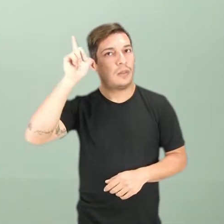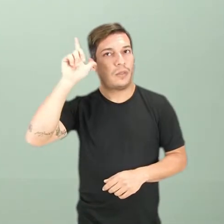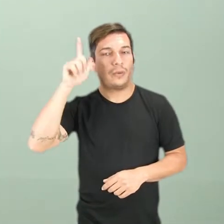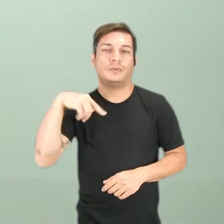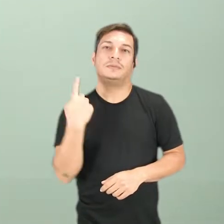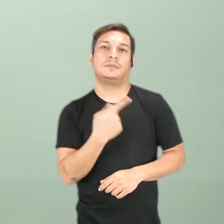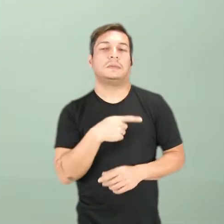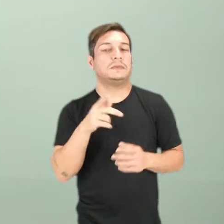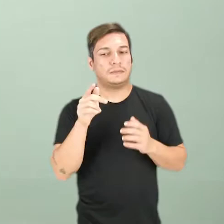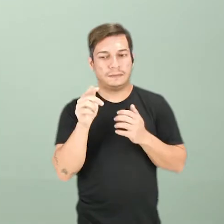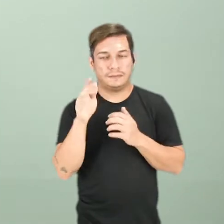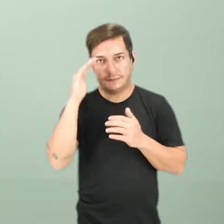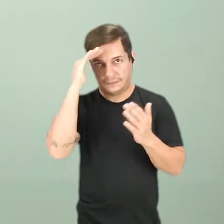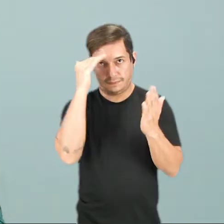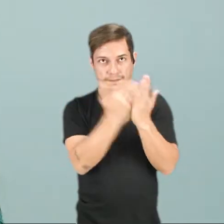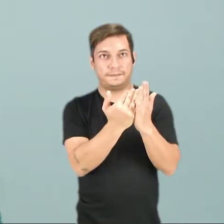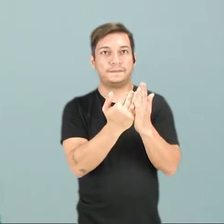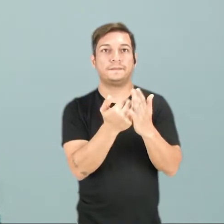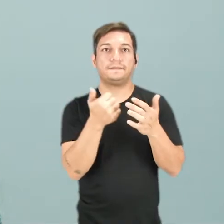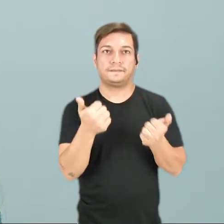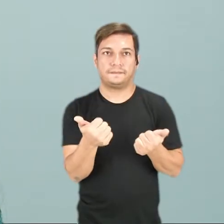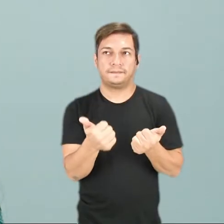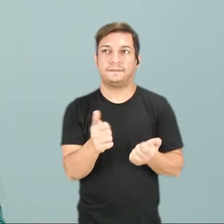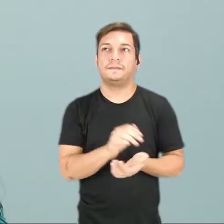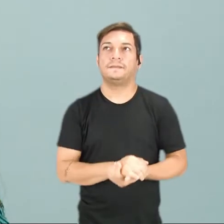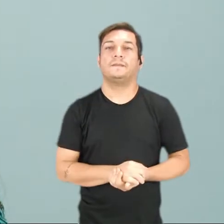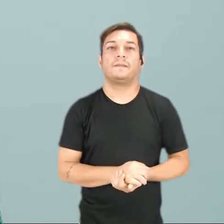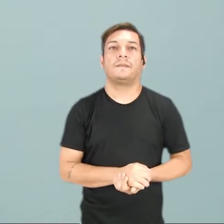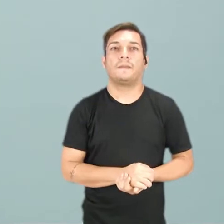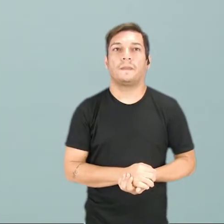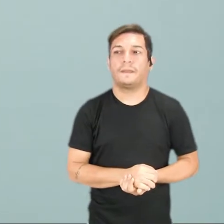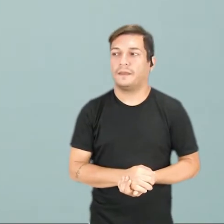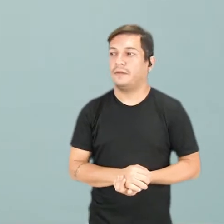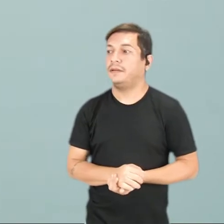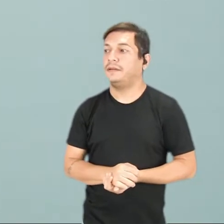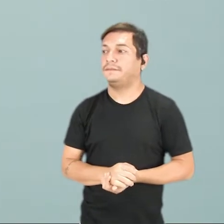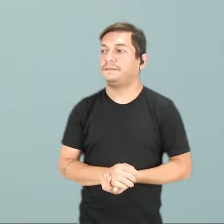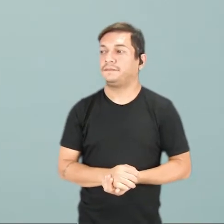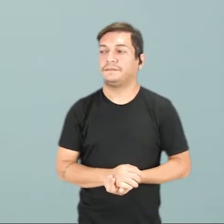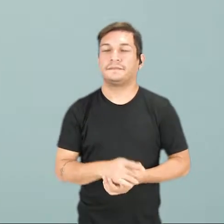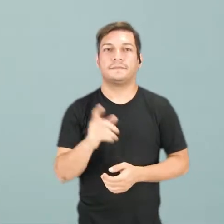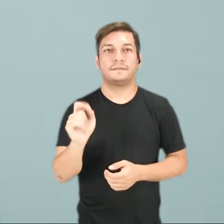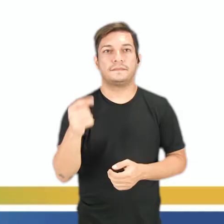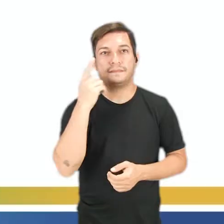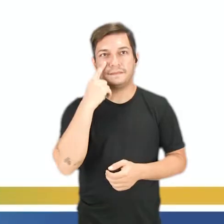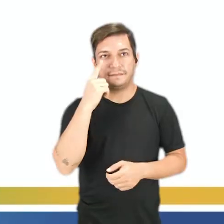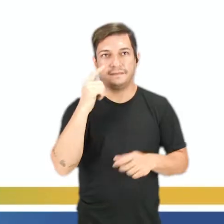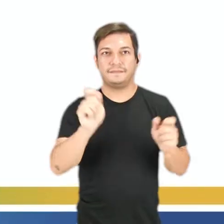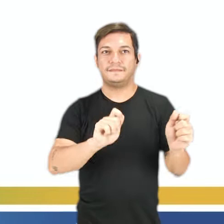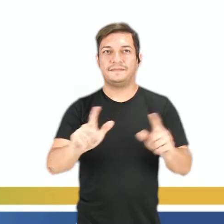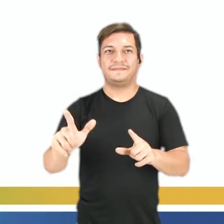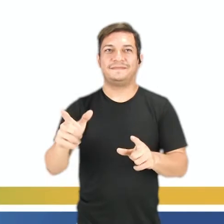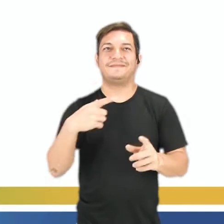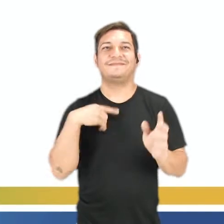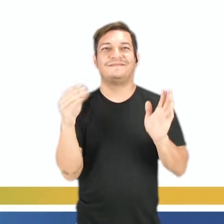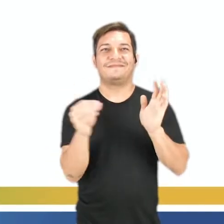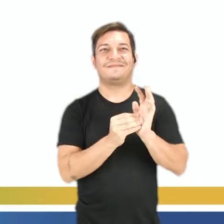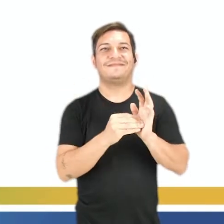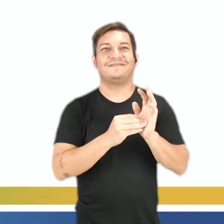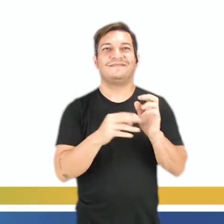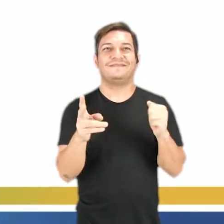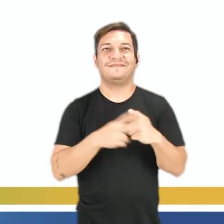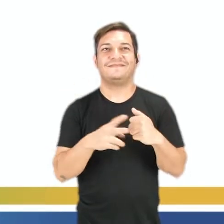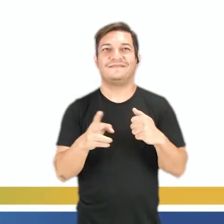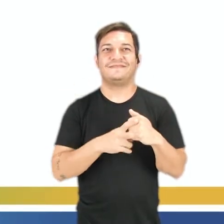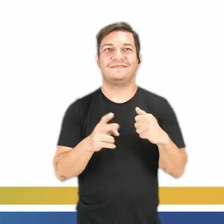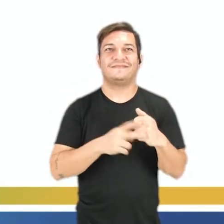gente segue, tá bom? Então, veja bem. Aí na sua tela, eu coloquei os